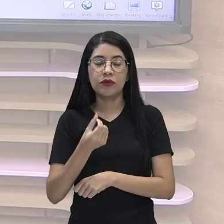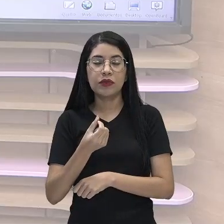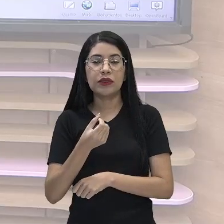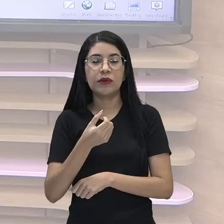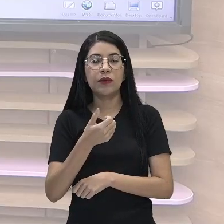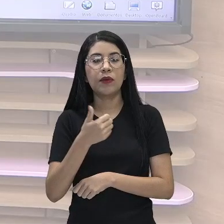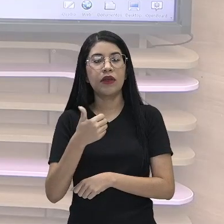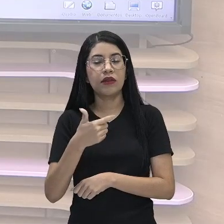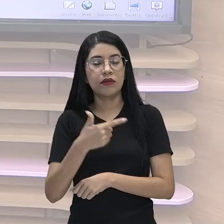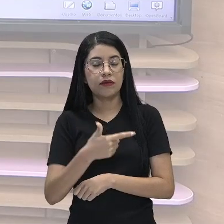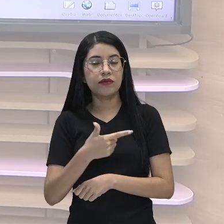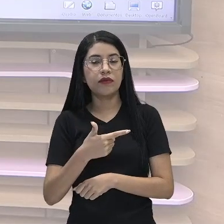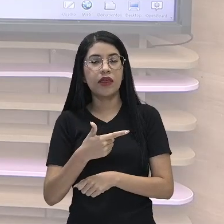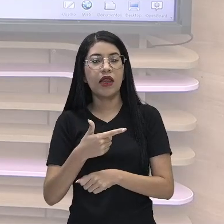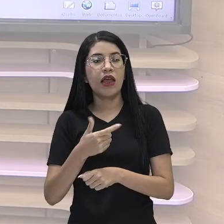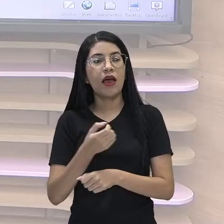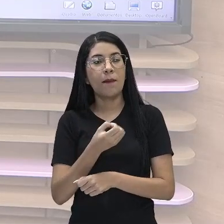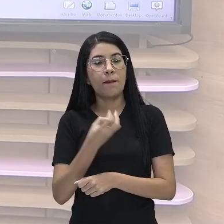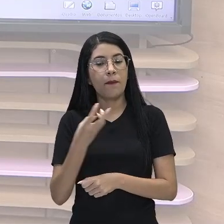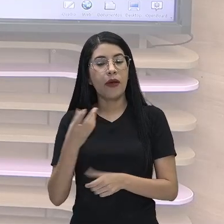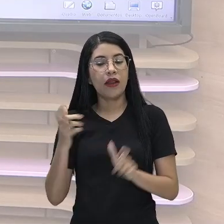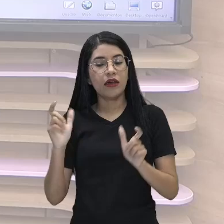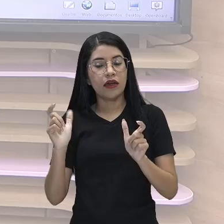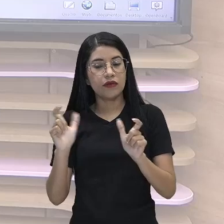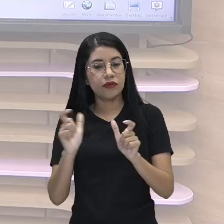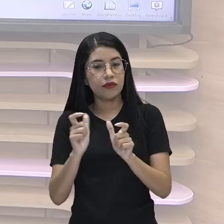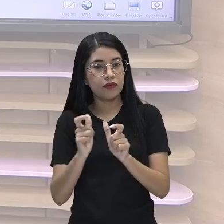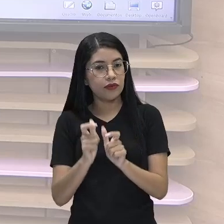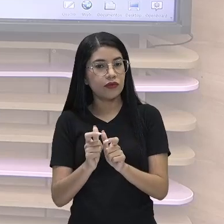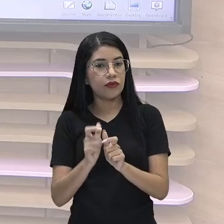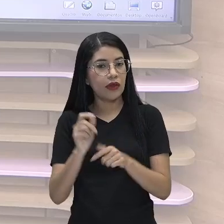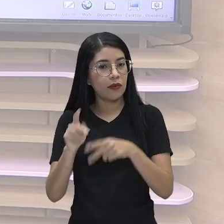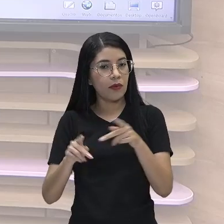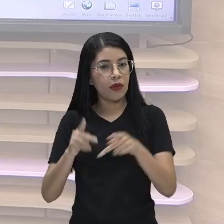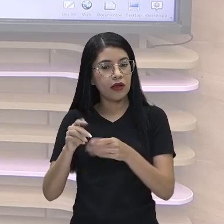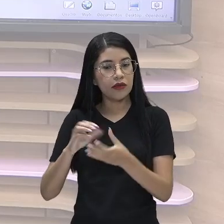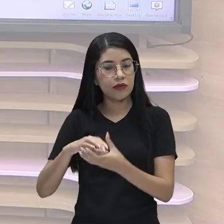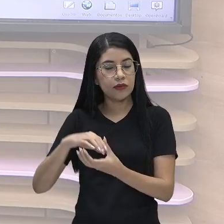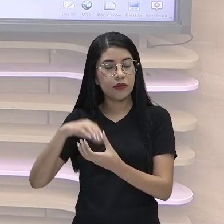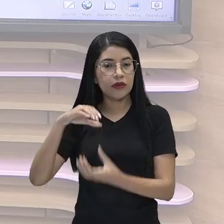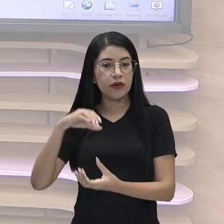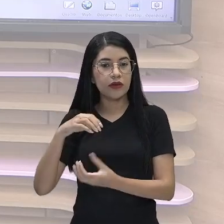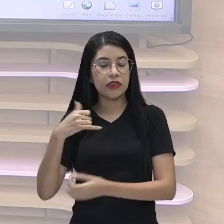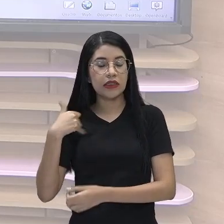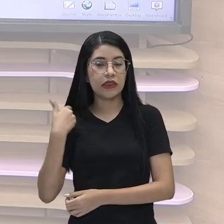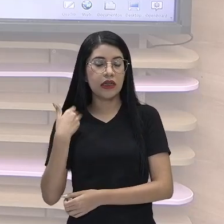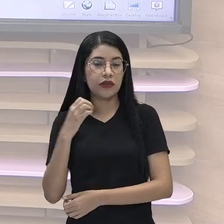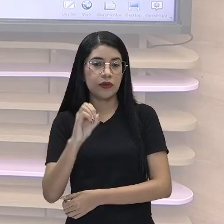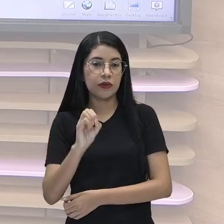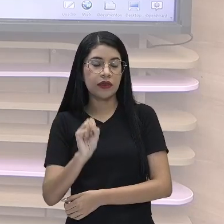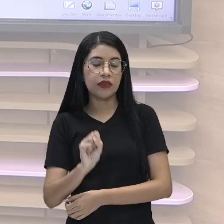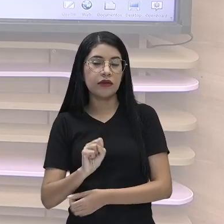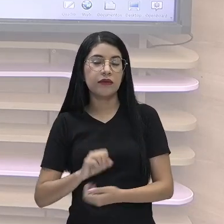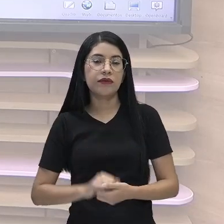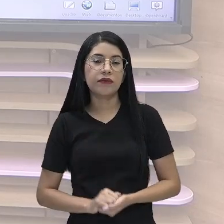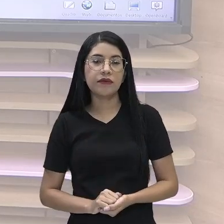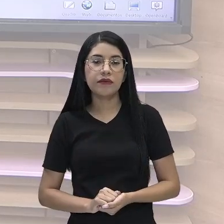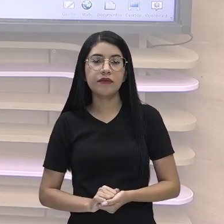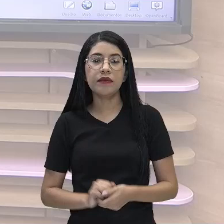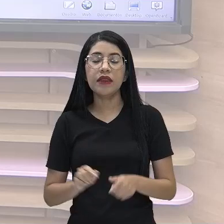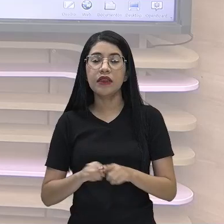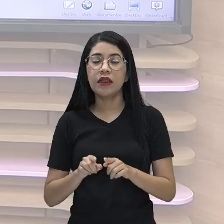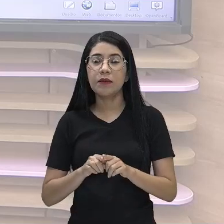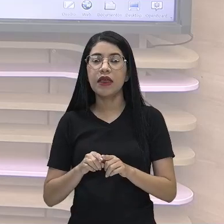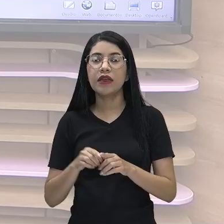ali um quantitativo menor daquela população. Então, a gente verifica nos últimos anos, nas últimas décadas no Brasil, que